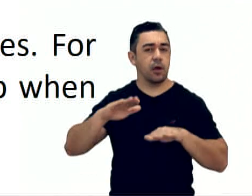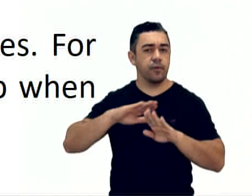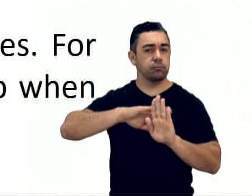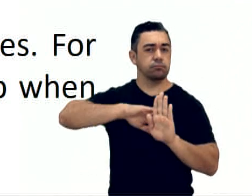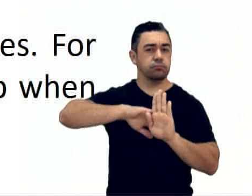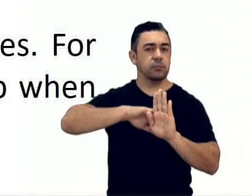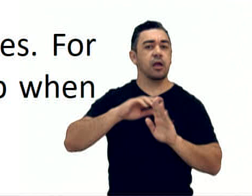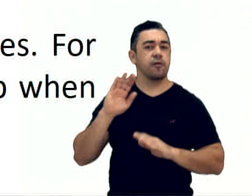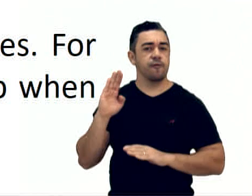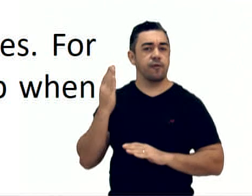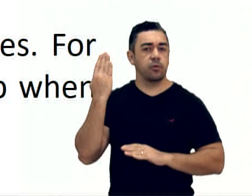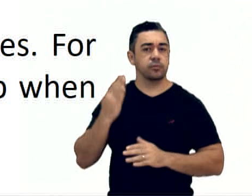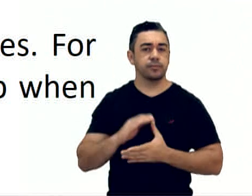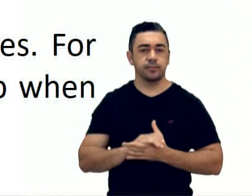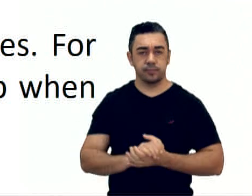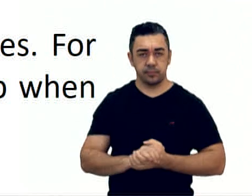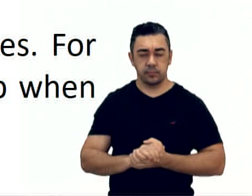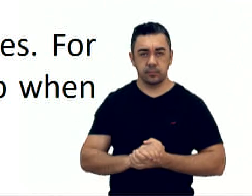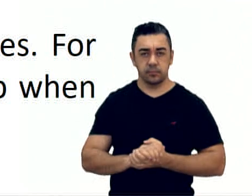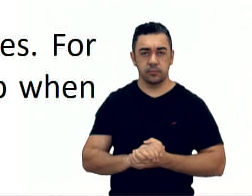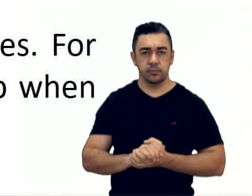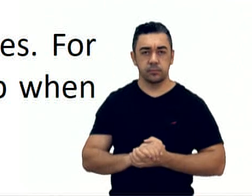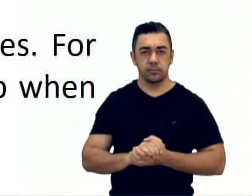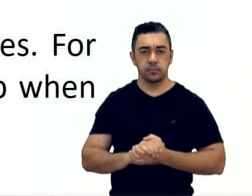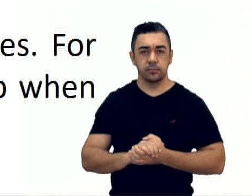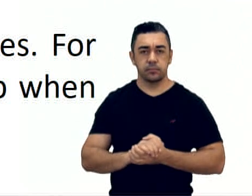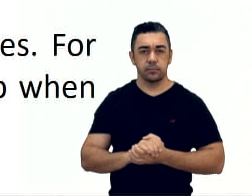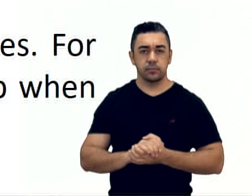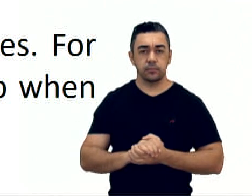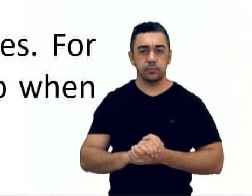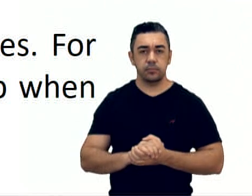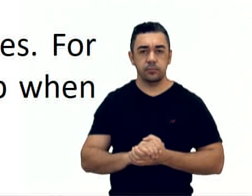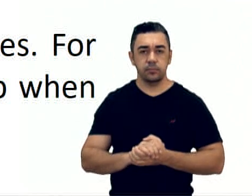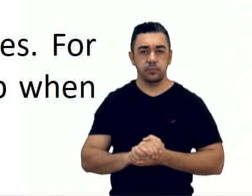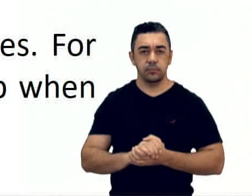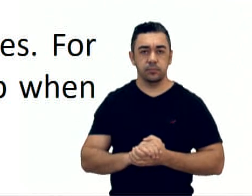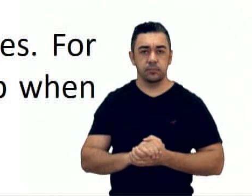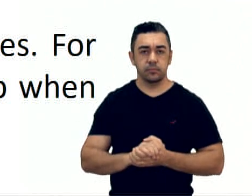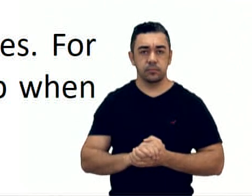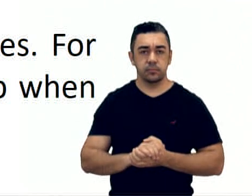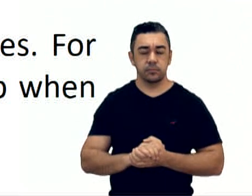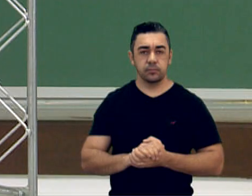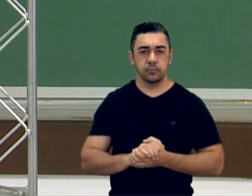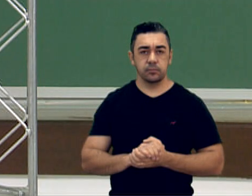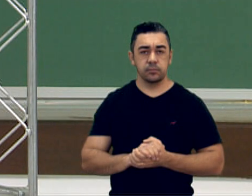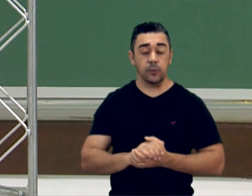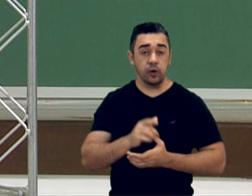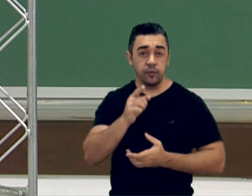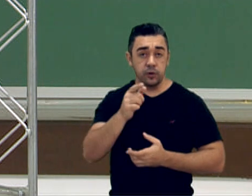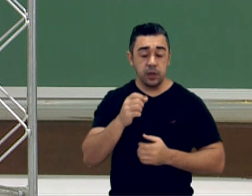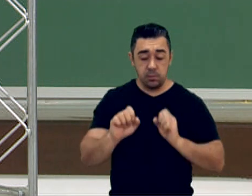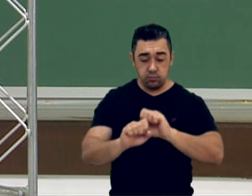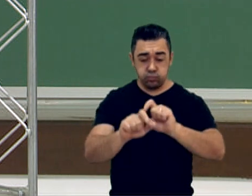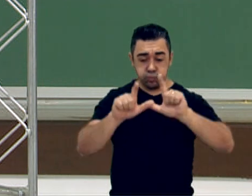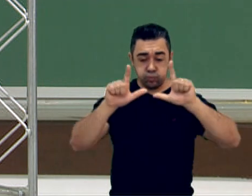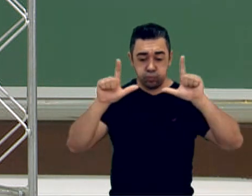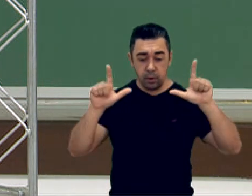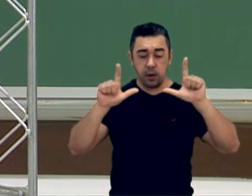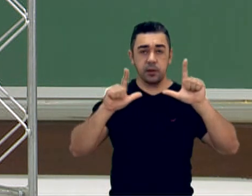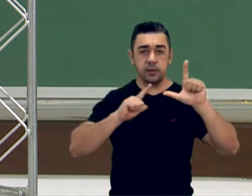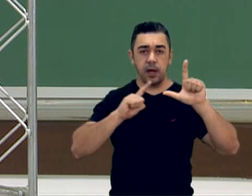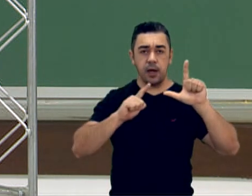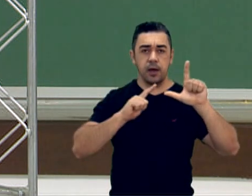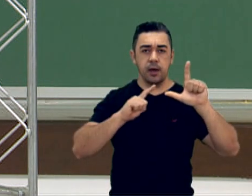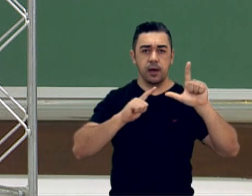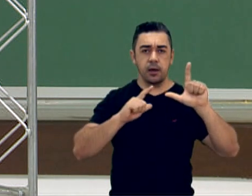seja verdade. And a lot of ads that pop up when you click on a link. Você abre a página, tem várias